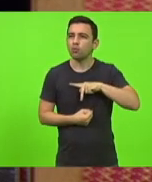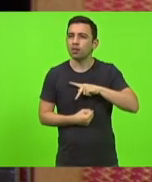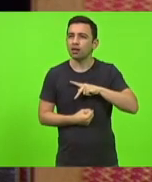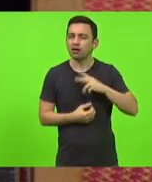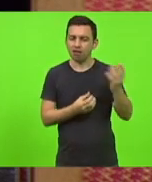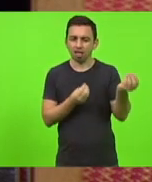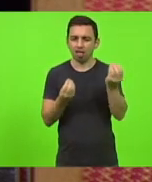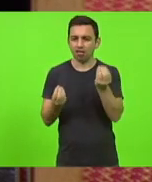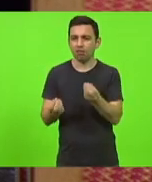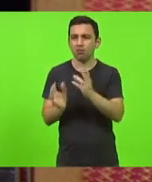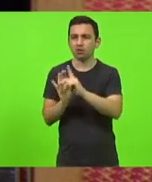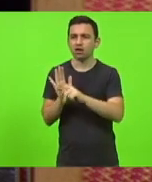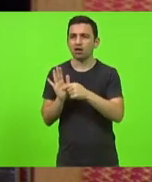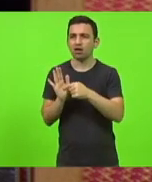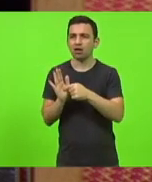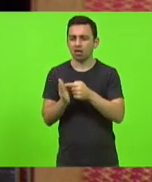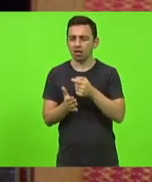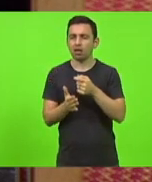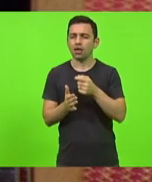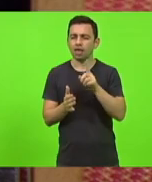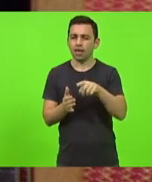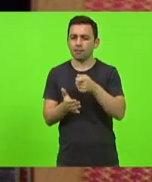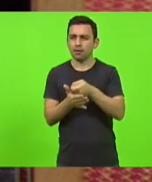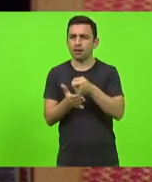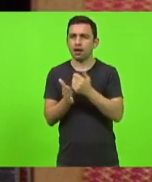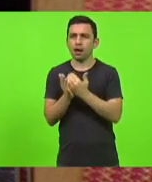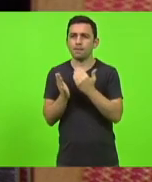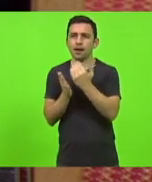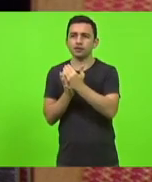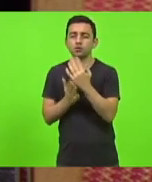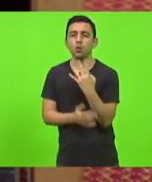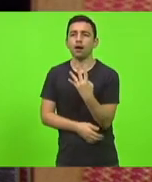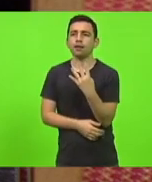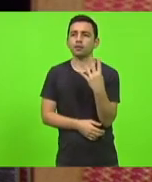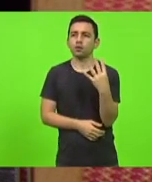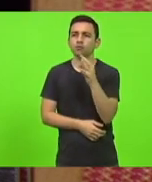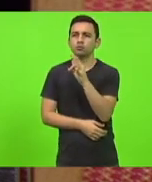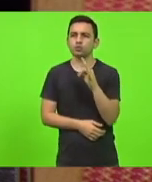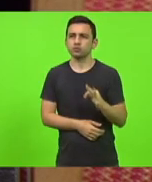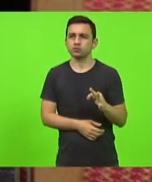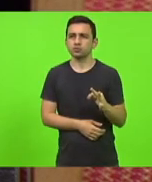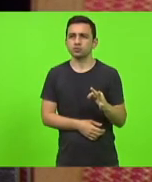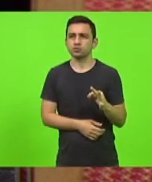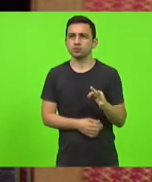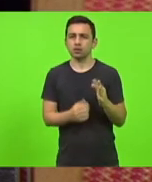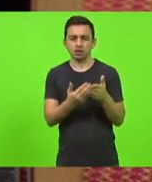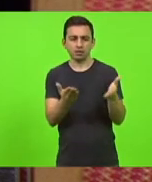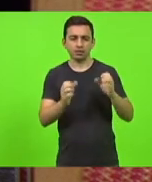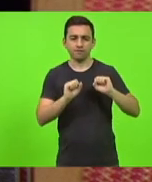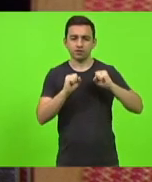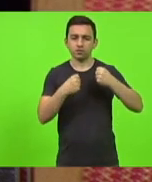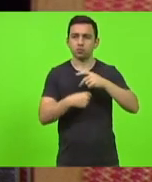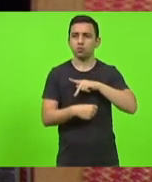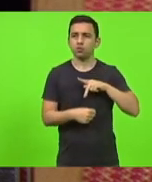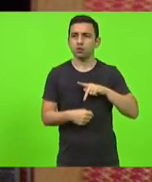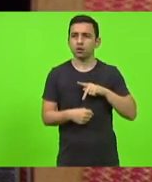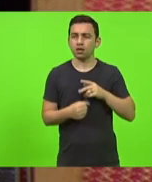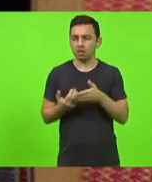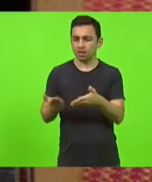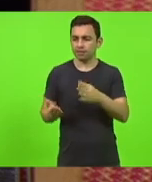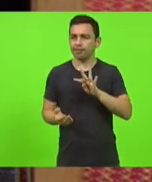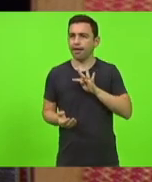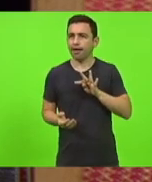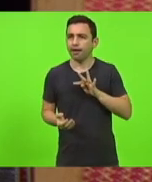onde estabelecia um aumento de 44% para os defensores e os técnicos,